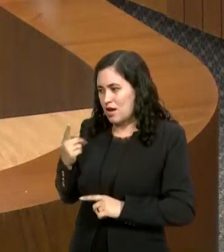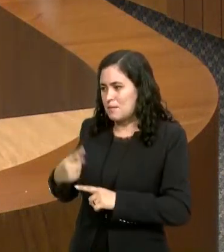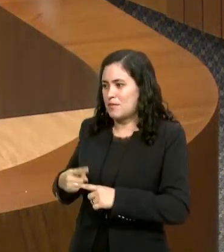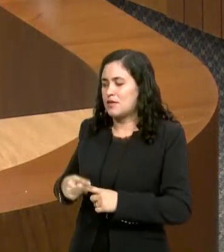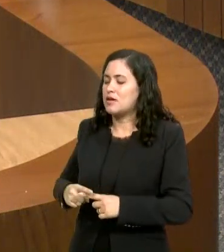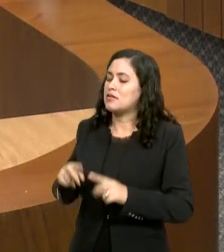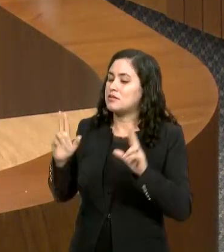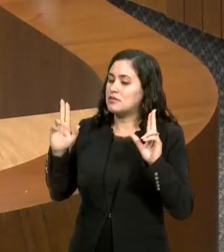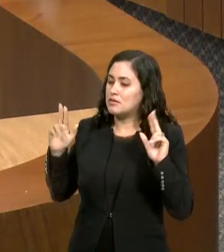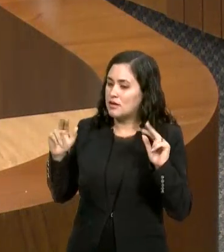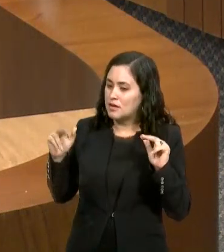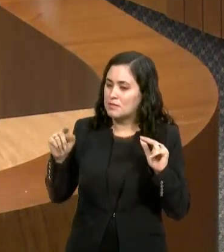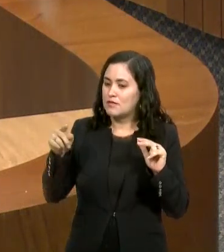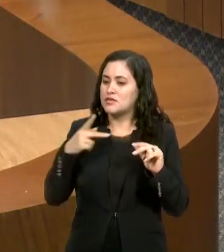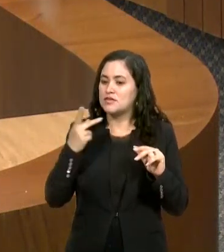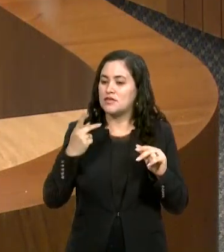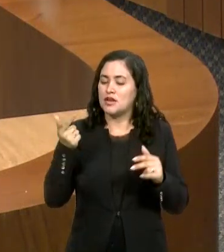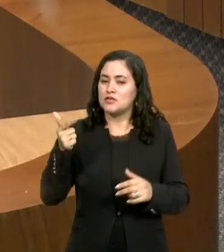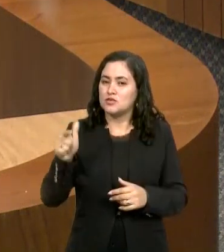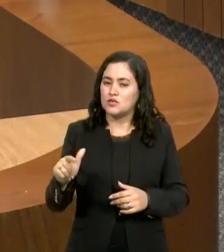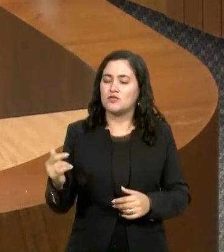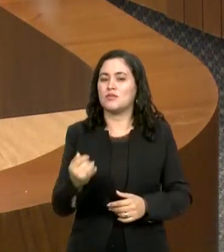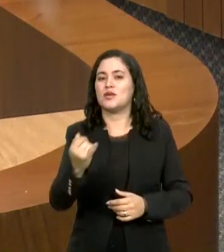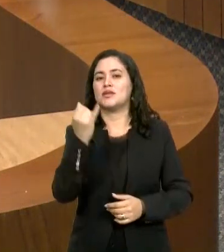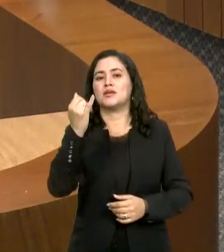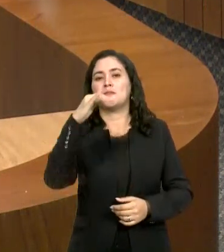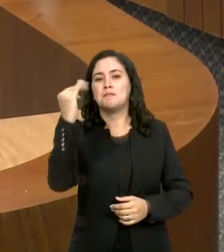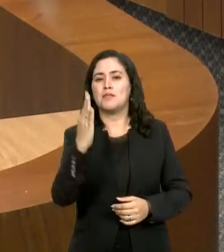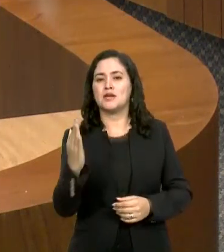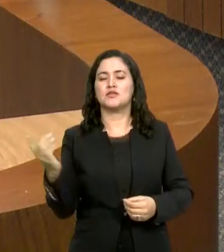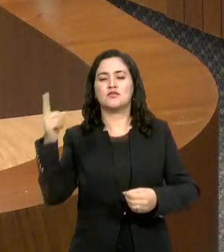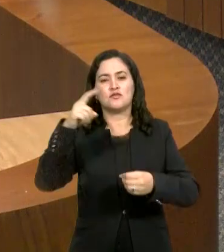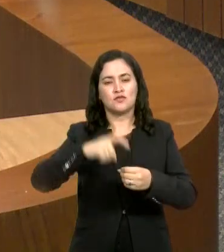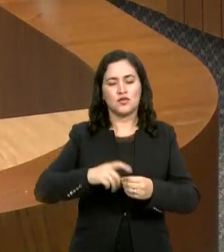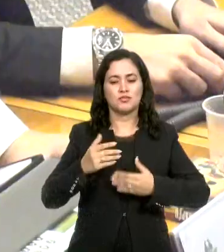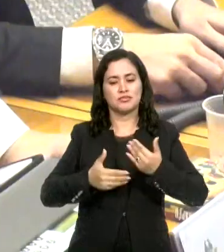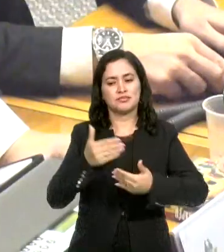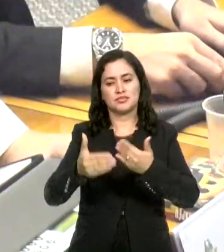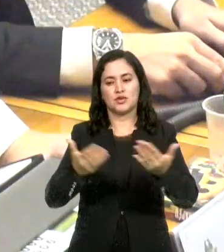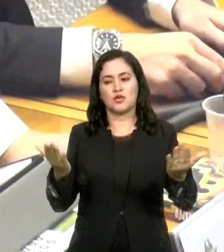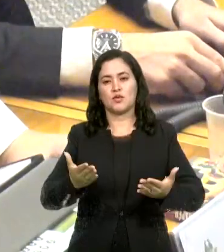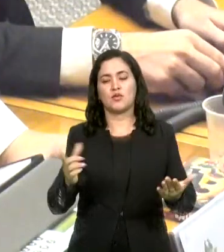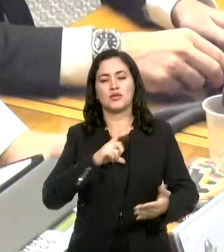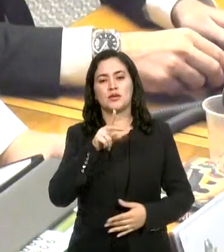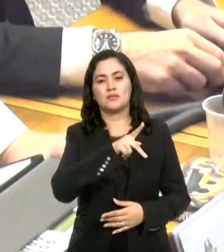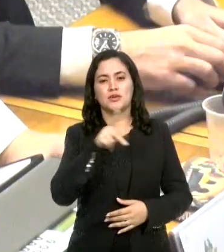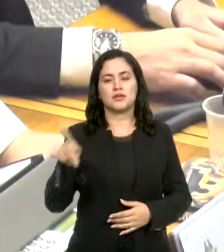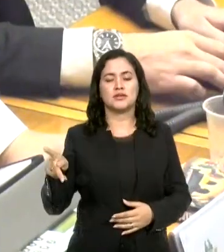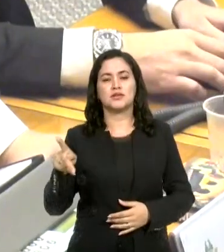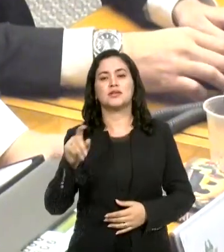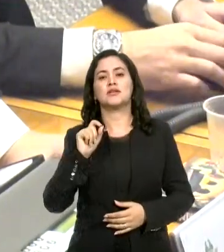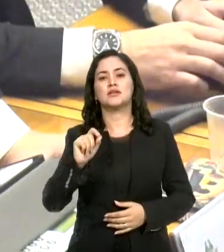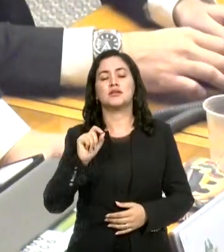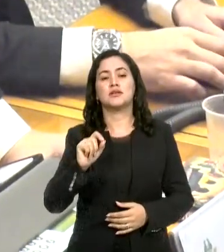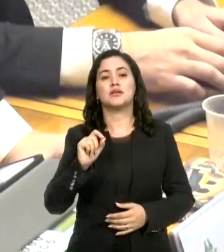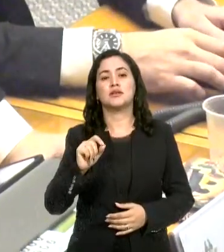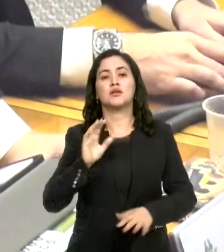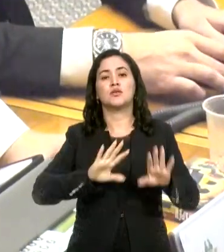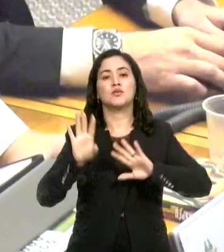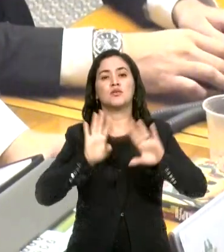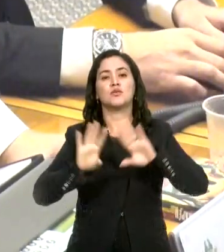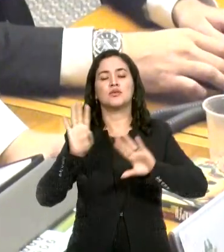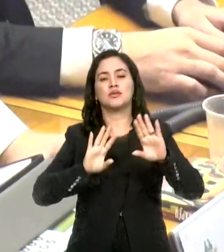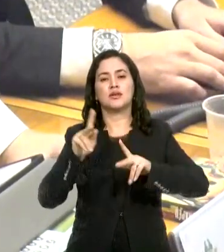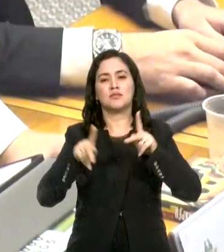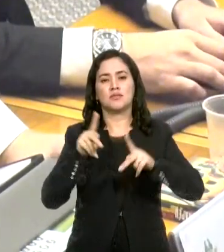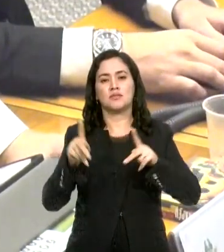aqui novamente à tribuna. O país voltou, o Brasil voltou. Hoje nós temos um presidente da República que cuida do povo brasileiro,